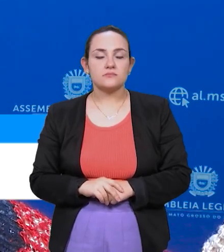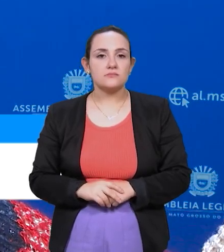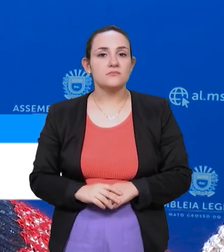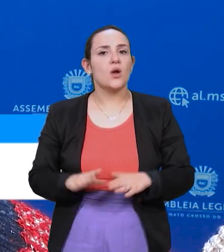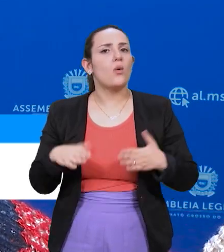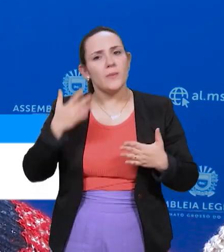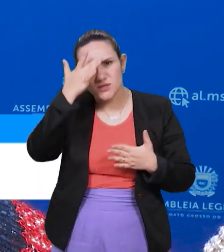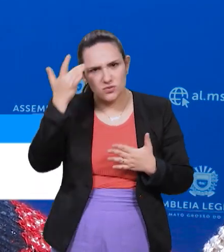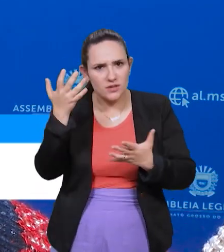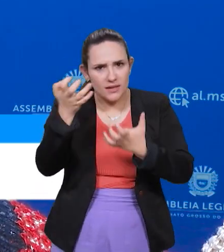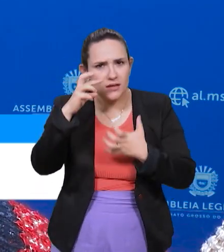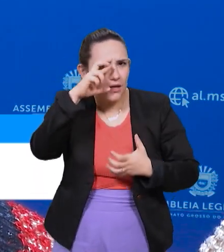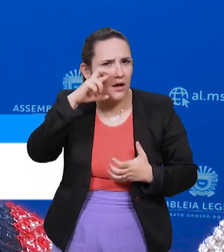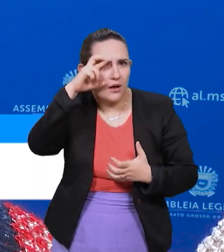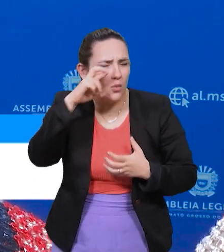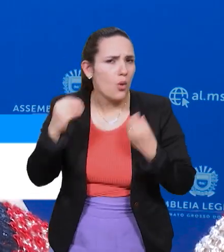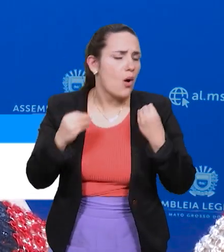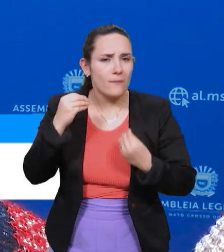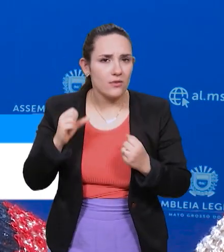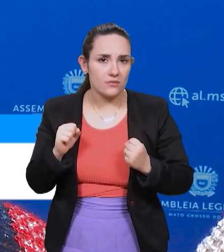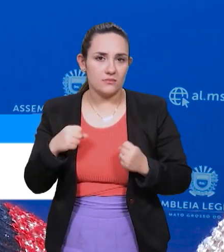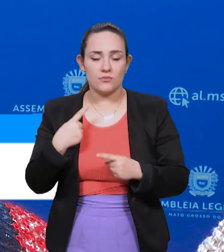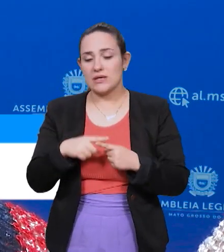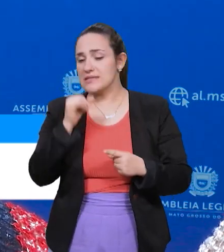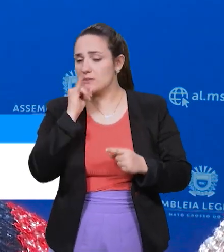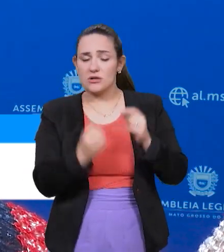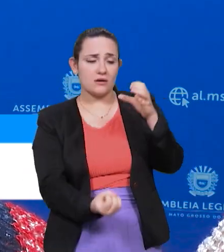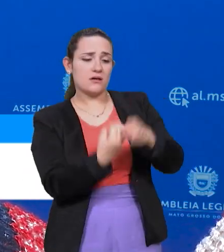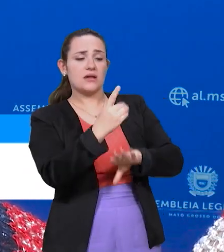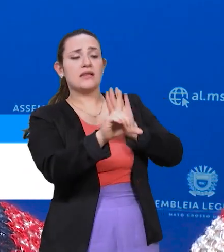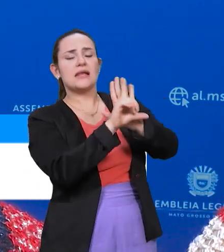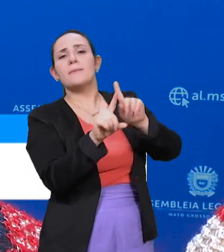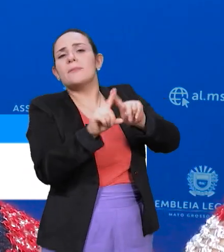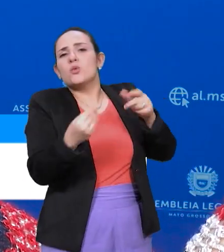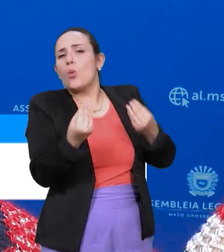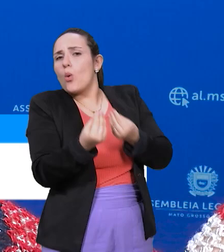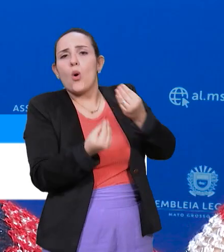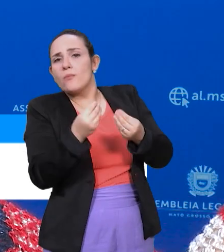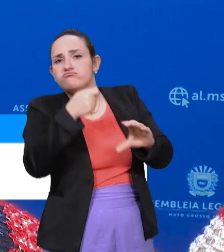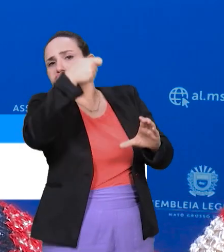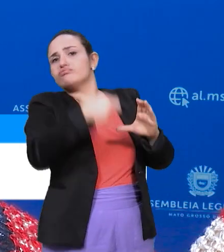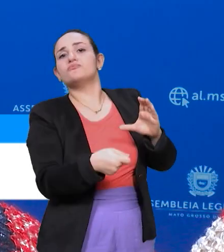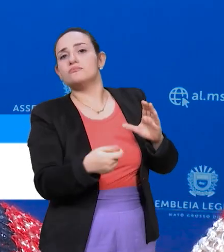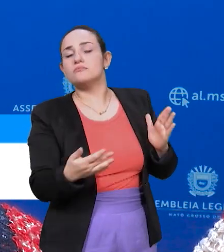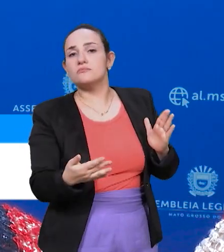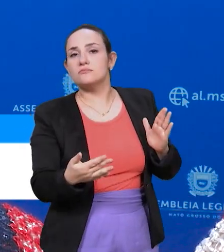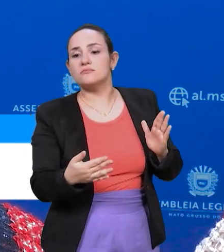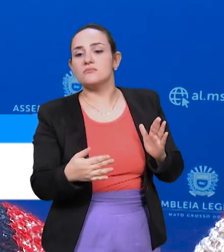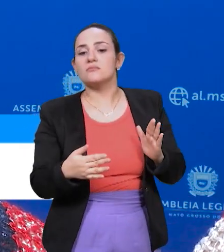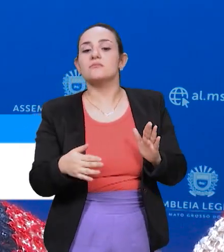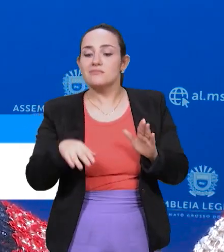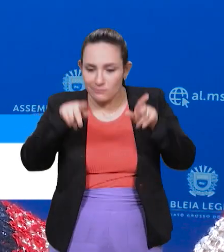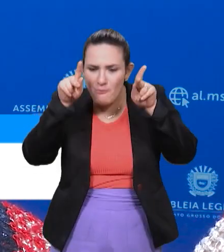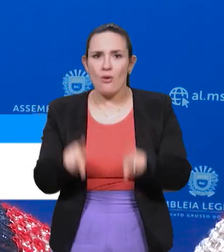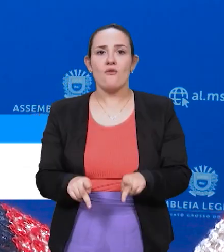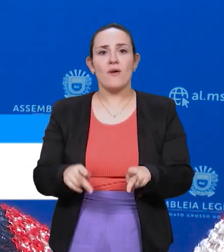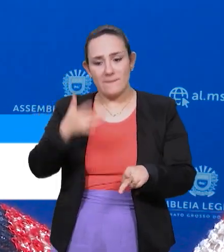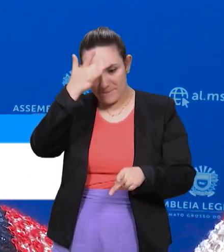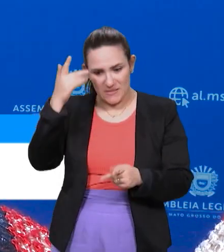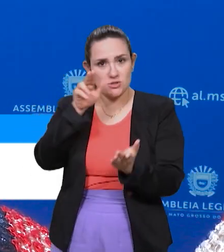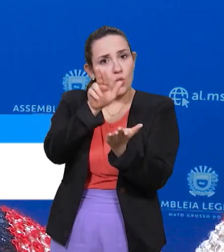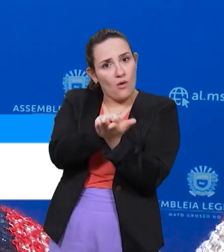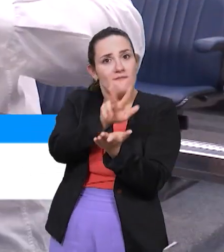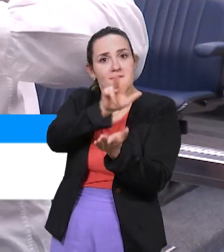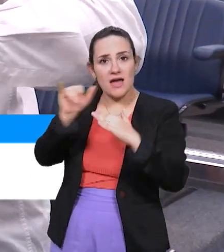mais vai ter o interesse em fiscalizar, em fazer valer a lei? Porque se cria a lei e fala, mas como que isso vai ser fiscalizado? A